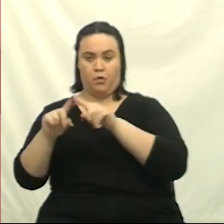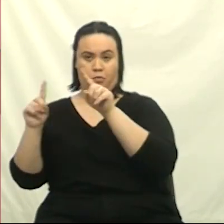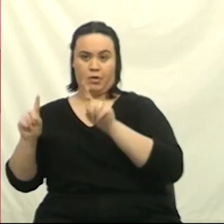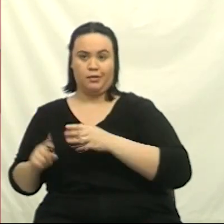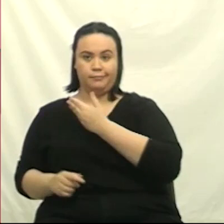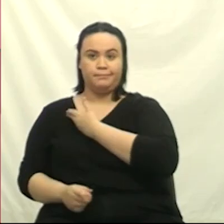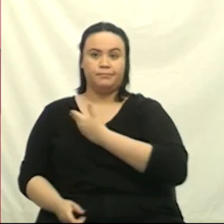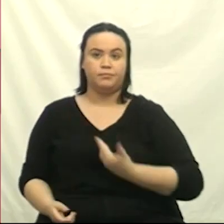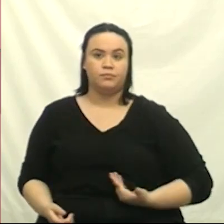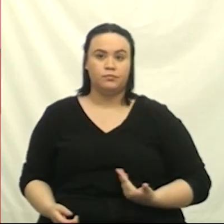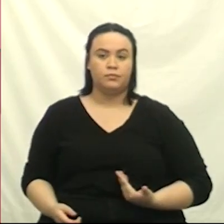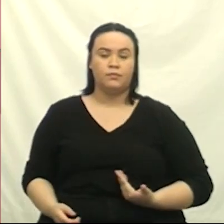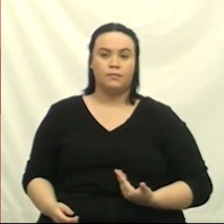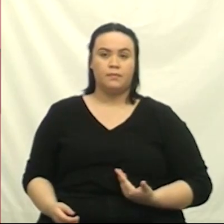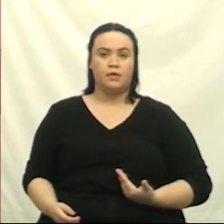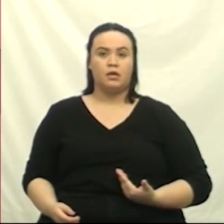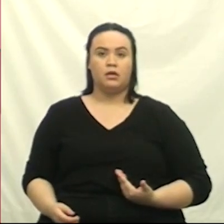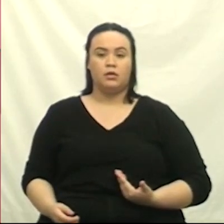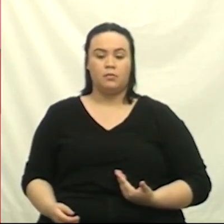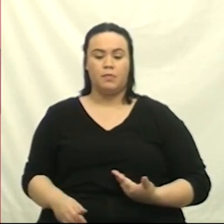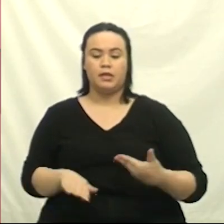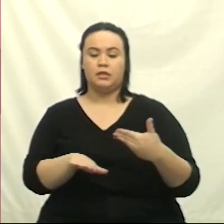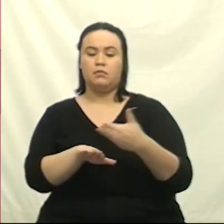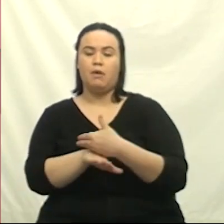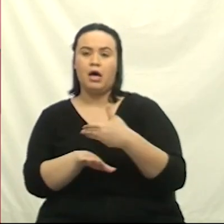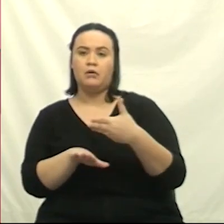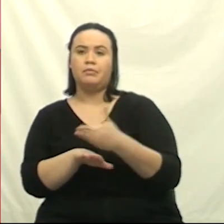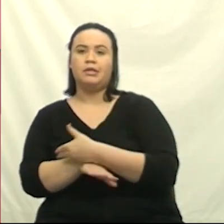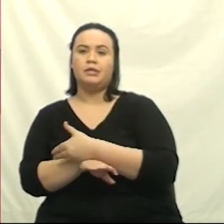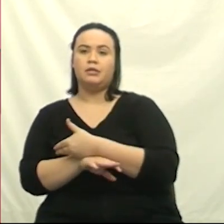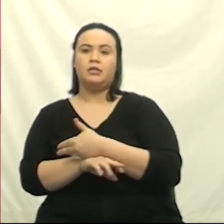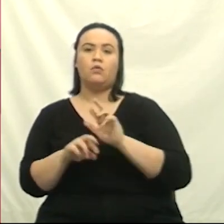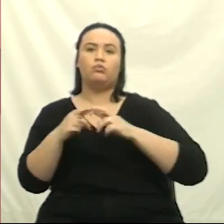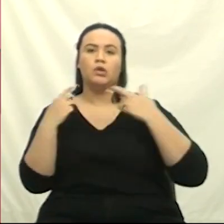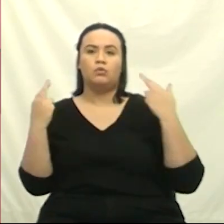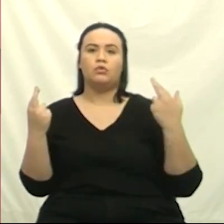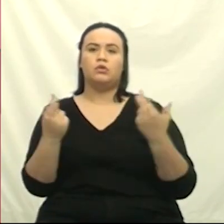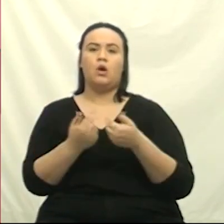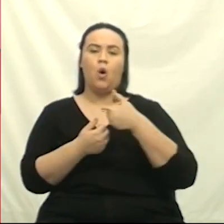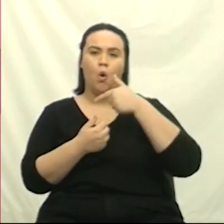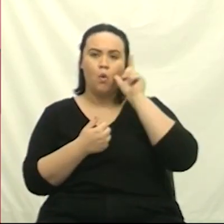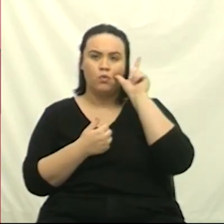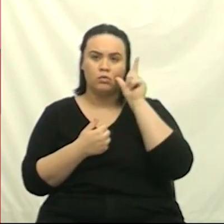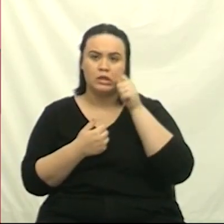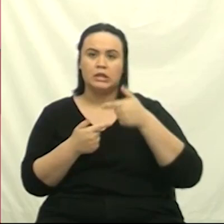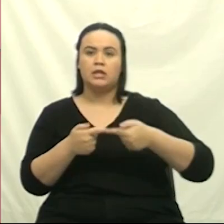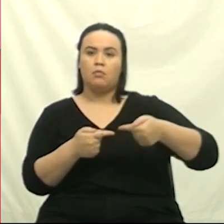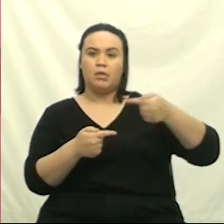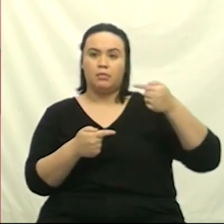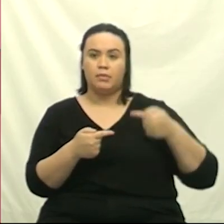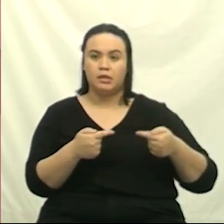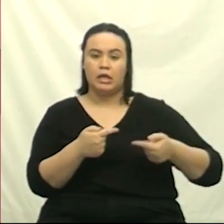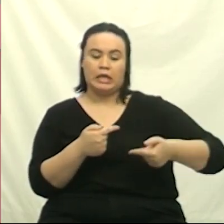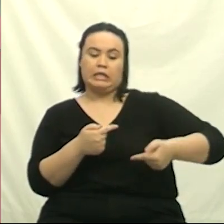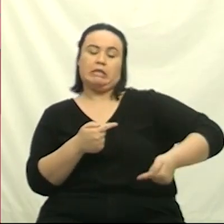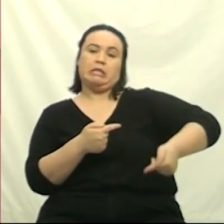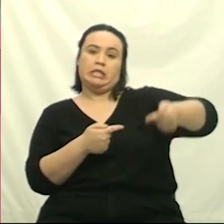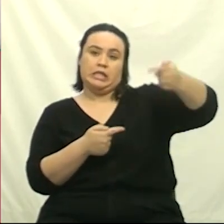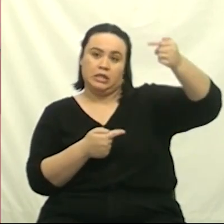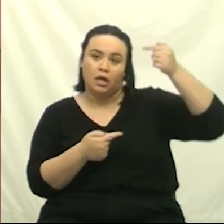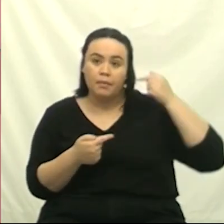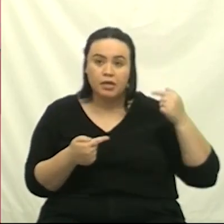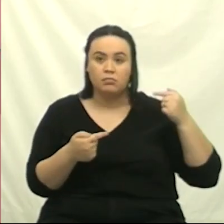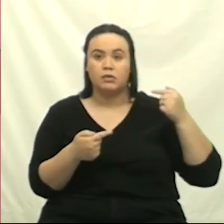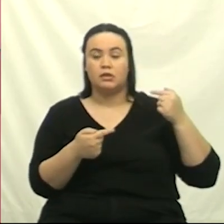município que tiveram essa casa nas últimas sessões ontem semana passada na outra semana